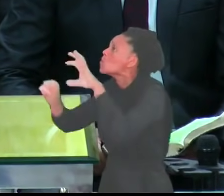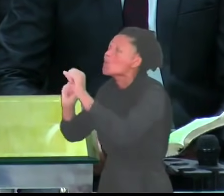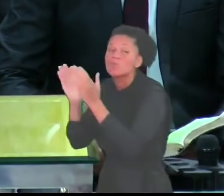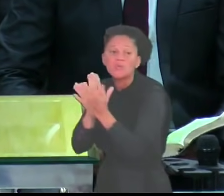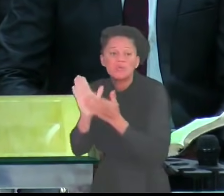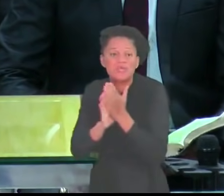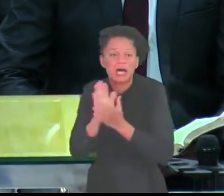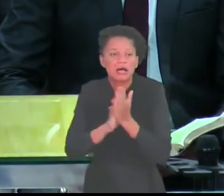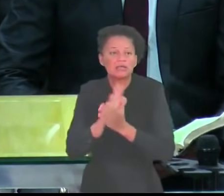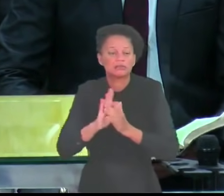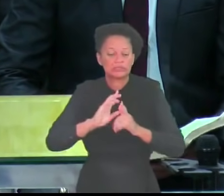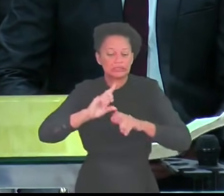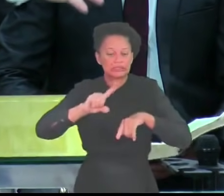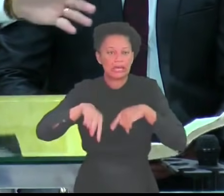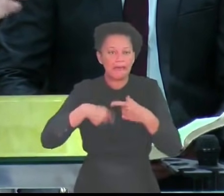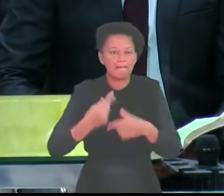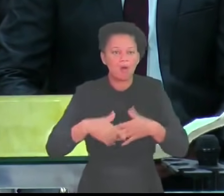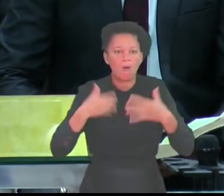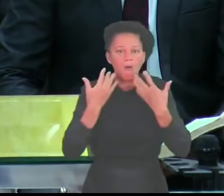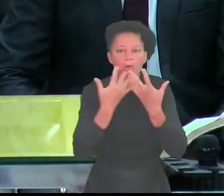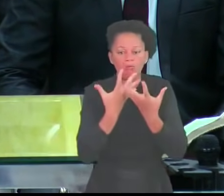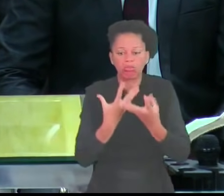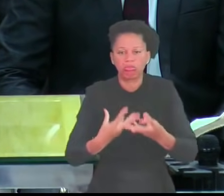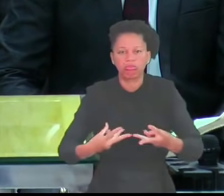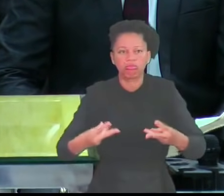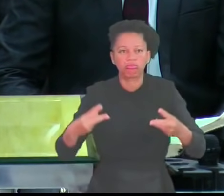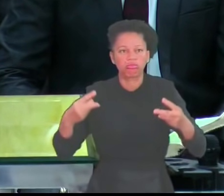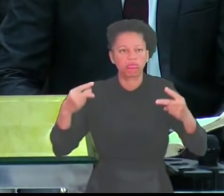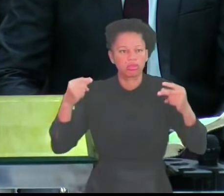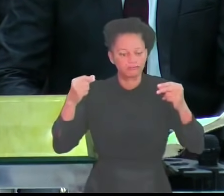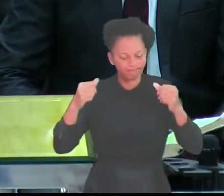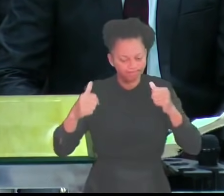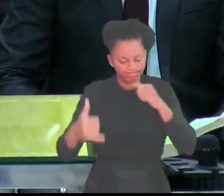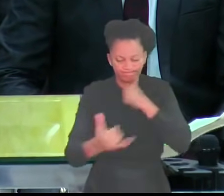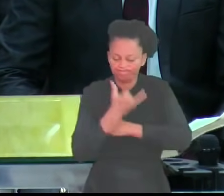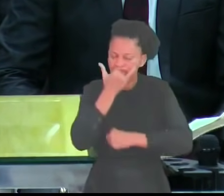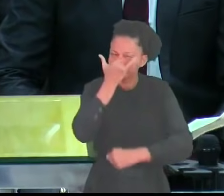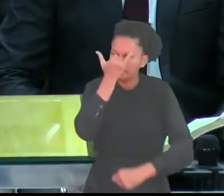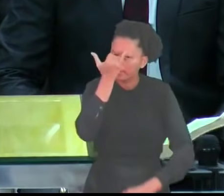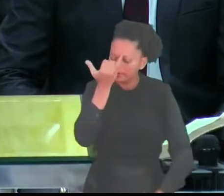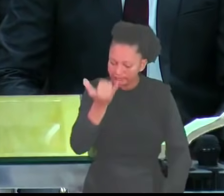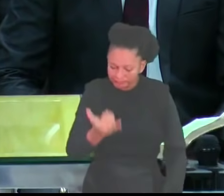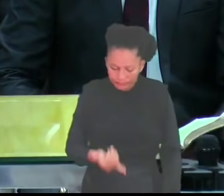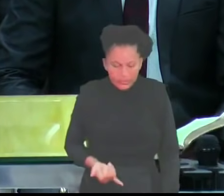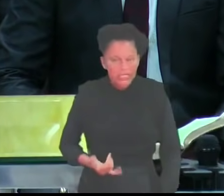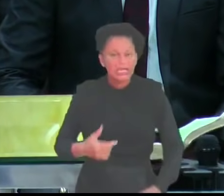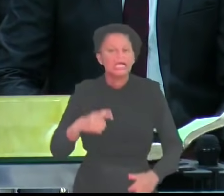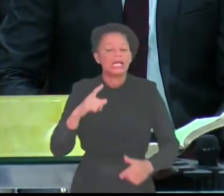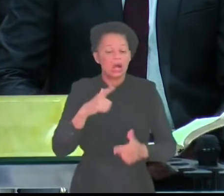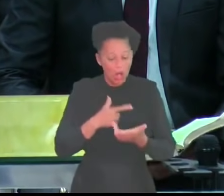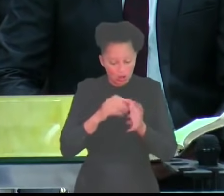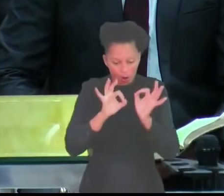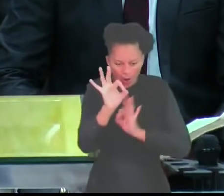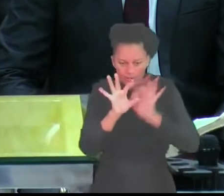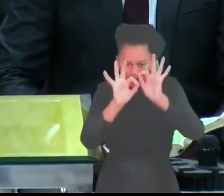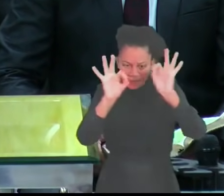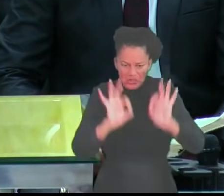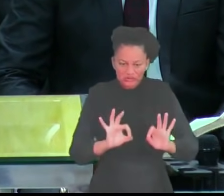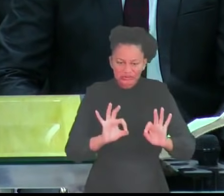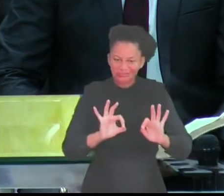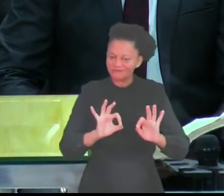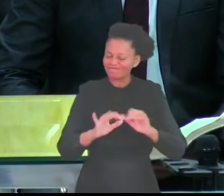menos espera, seus planos dão errados. Seus planos não prevalecem.